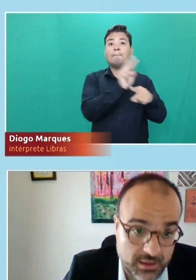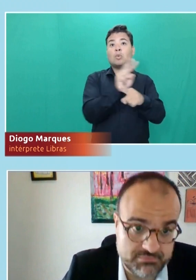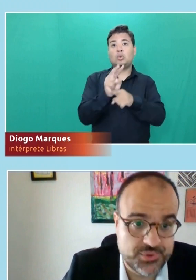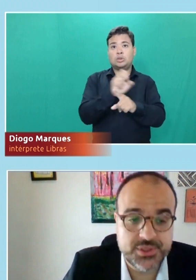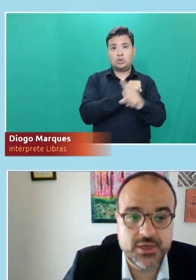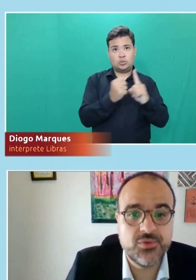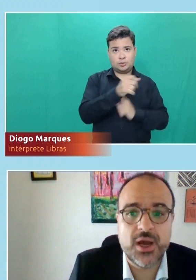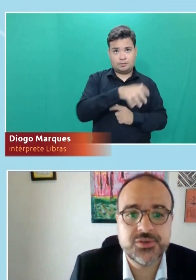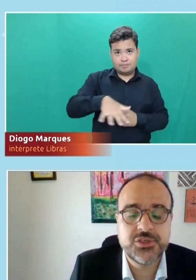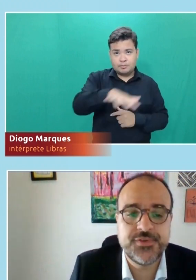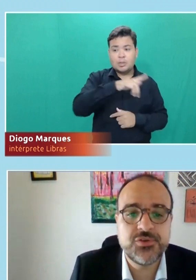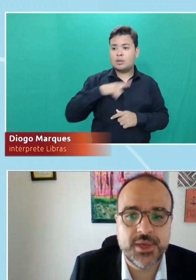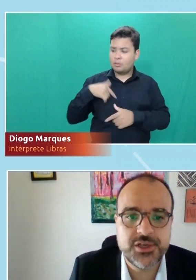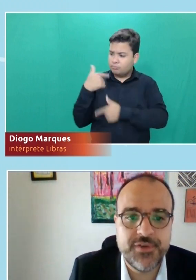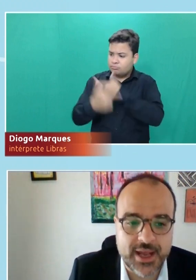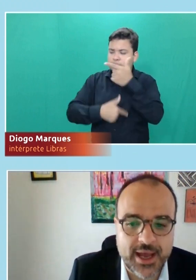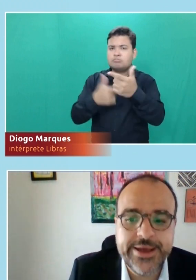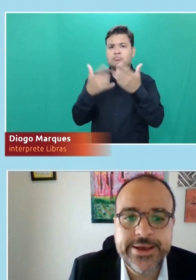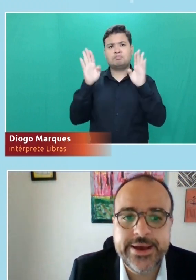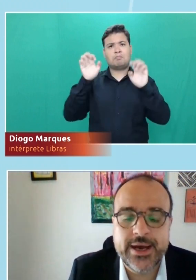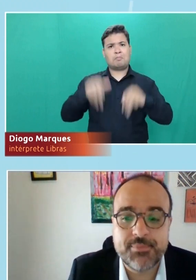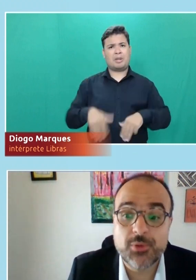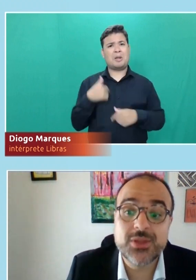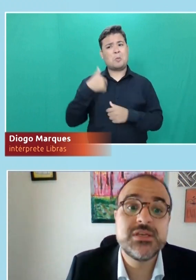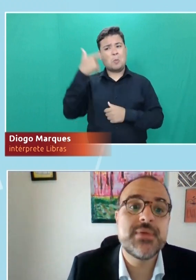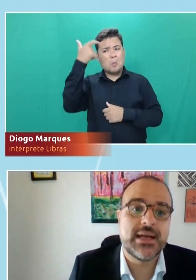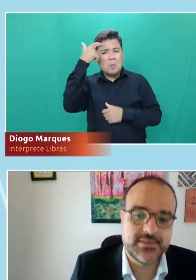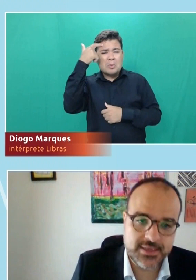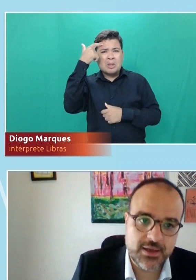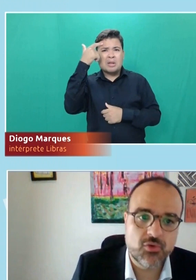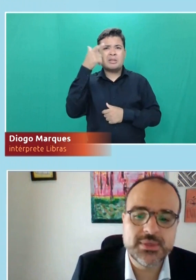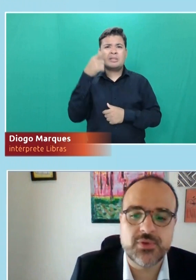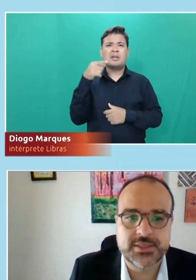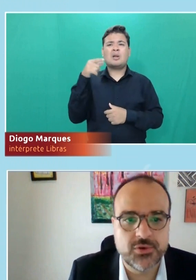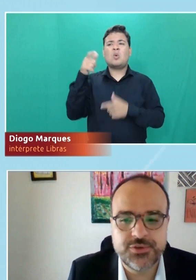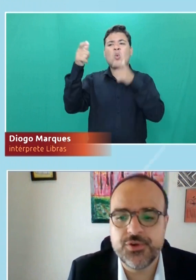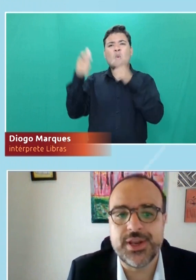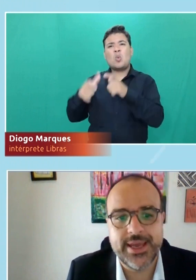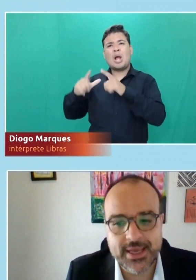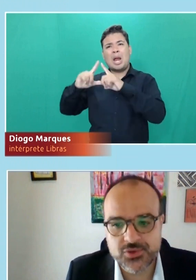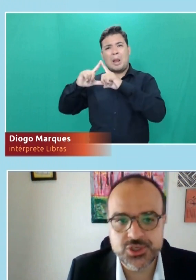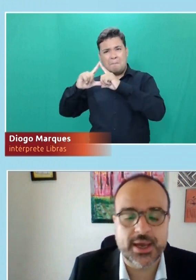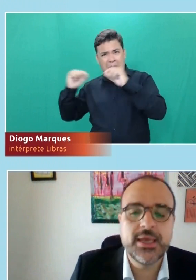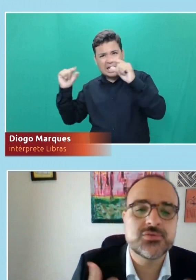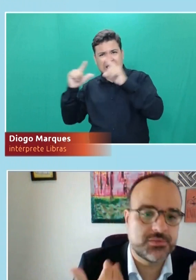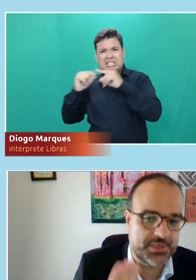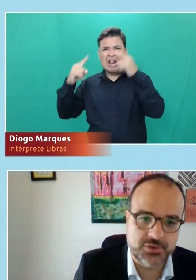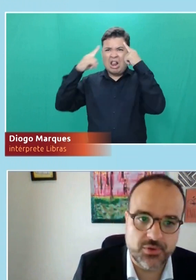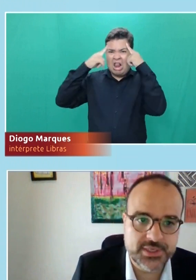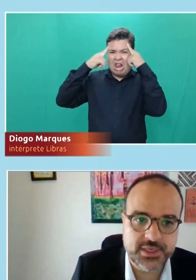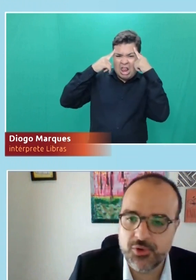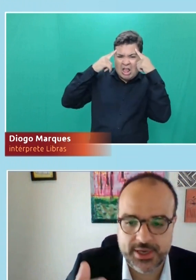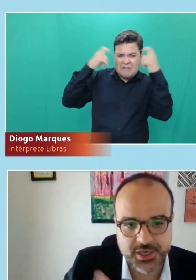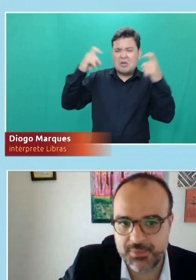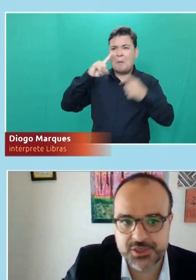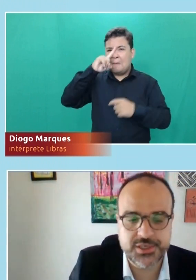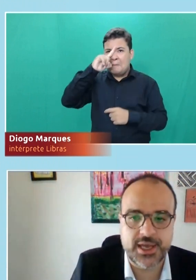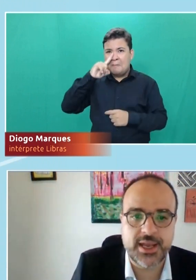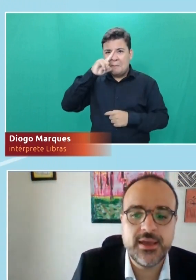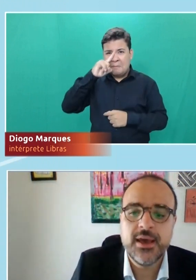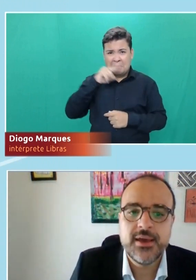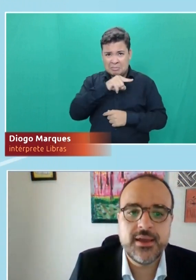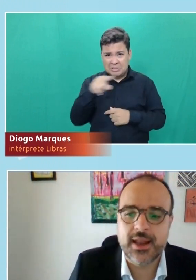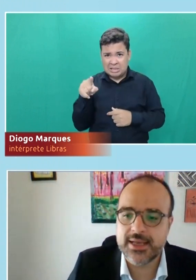funciona muito bem. Portanto, eu acho que dificilmente haverá, pelo menos em Brasília, alguma situação de violência ou de risco às pessoas que